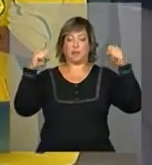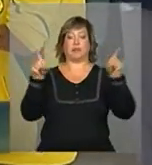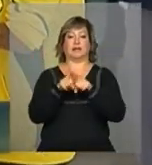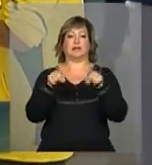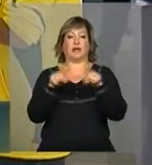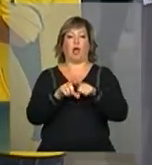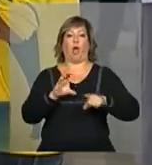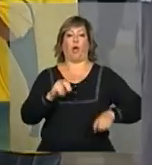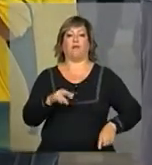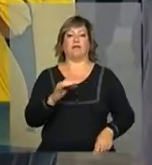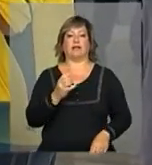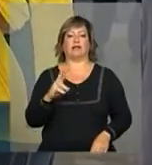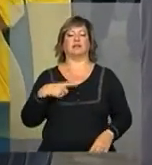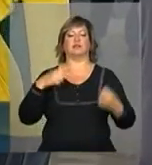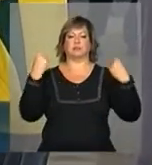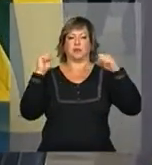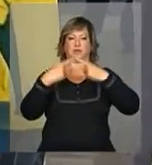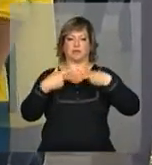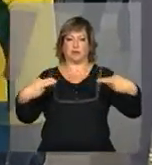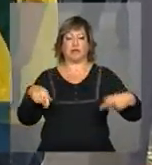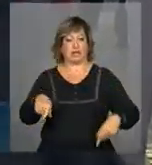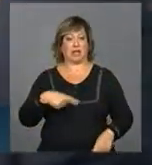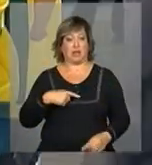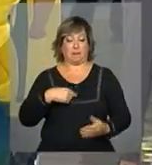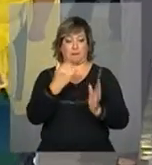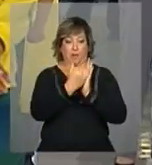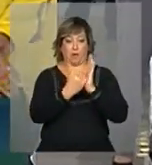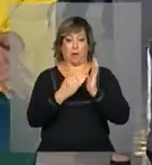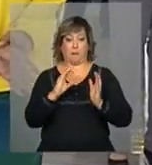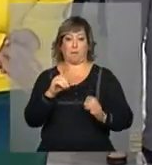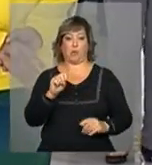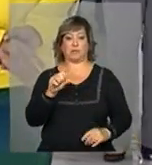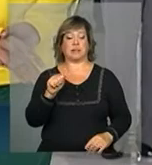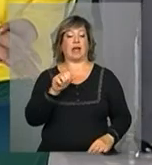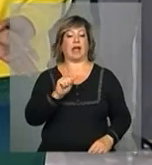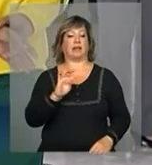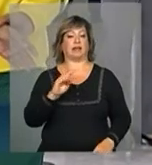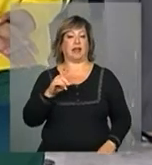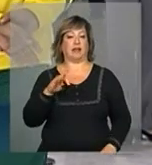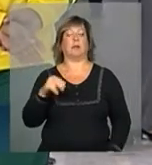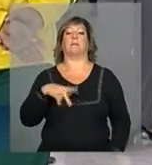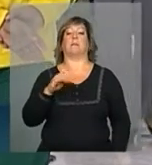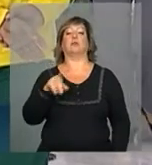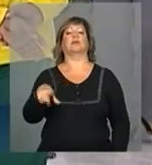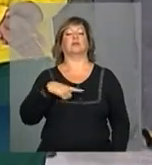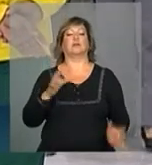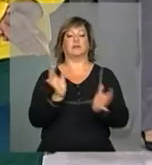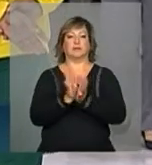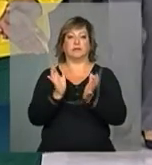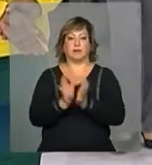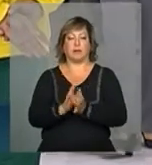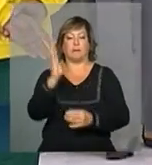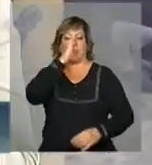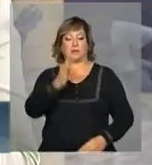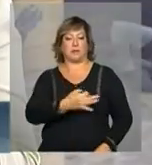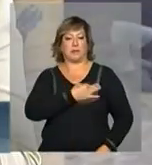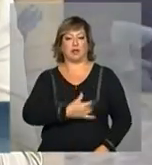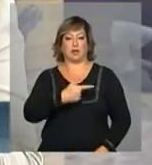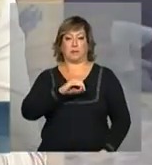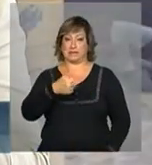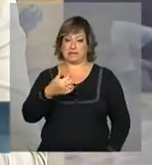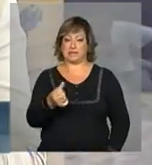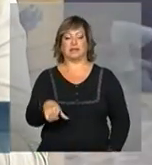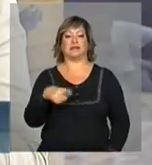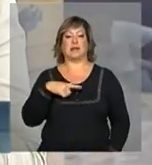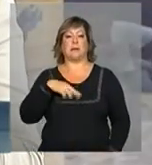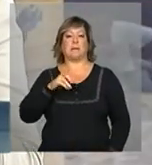e confederações esportivas. O programa Bolsa Atleta Pódio faz parte do Plano Brasil Medalhas 2016, que traça